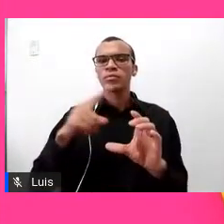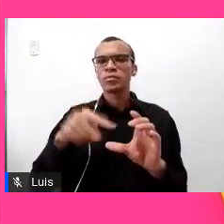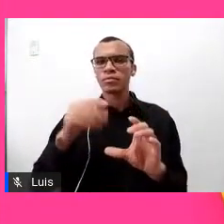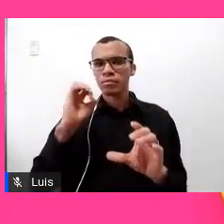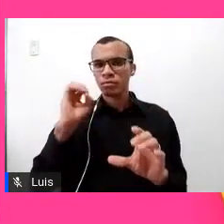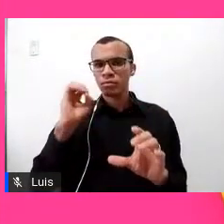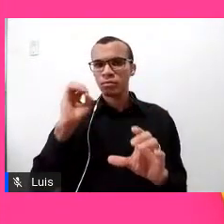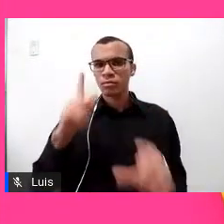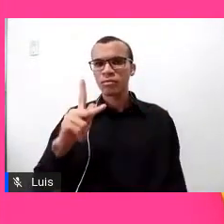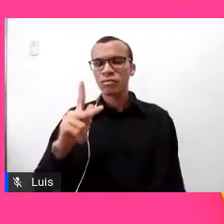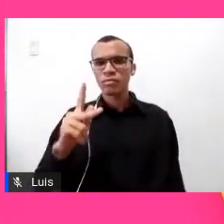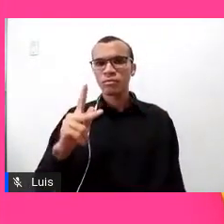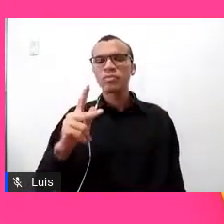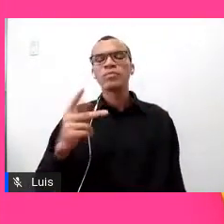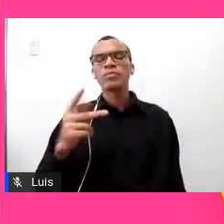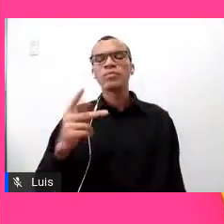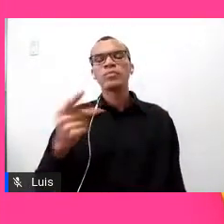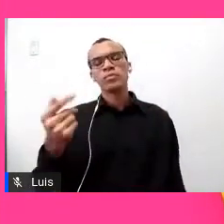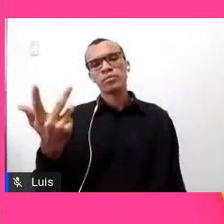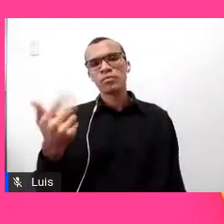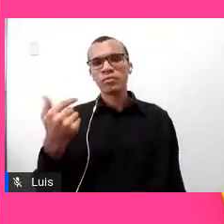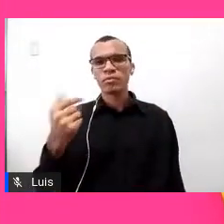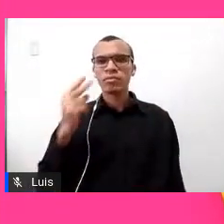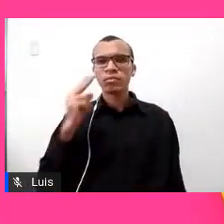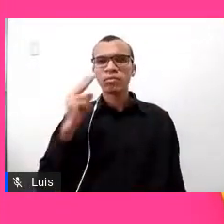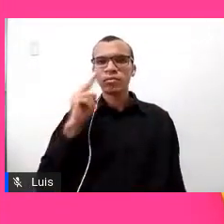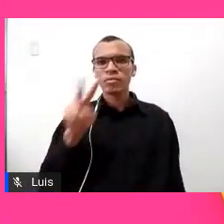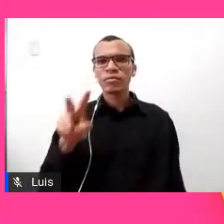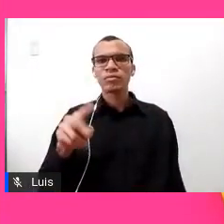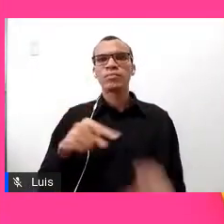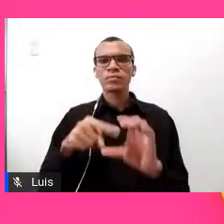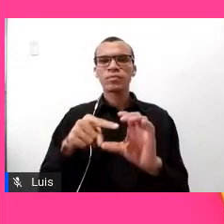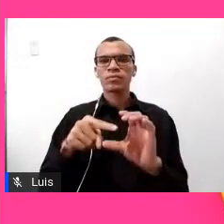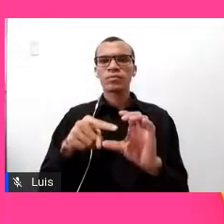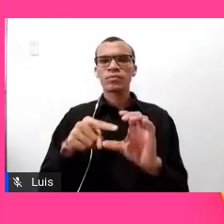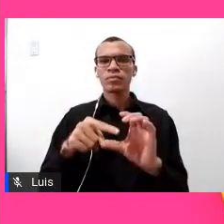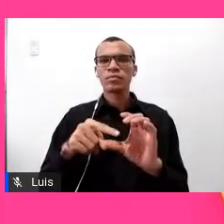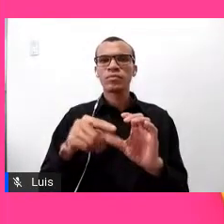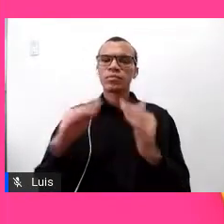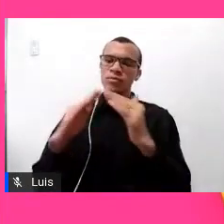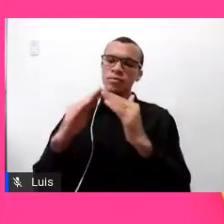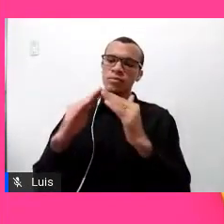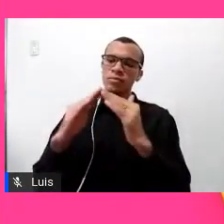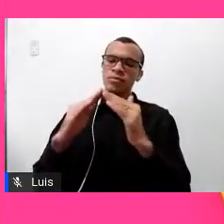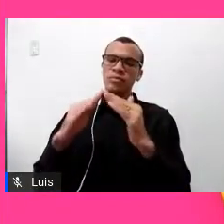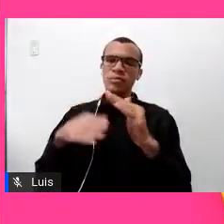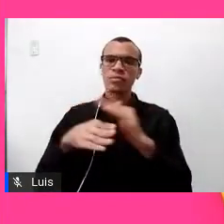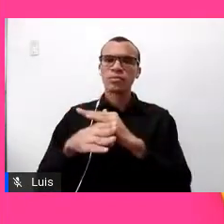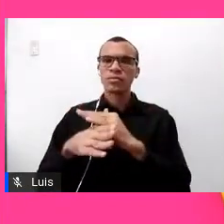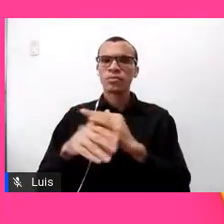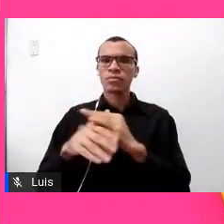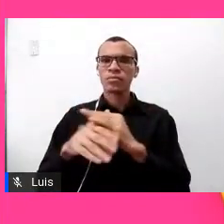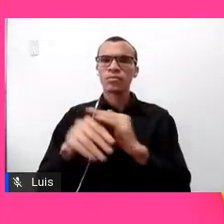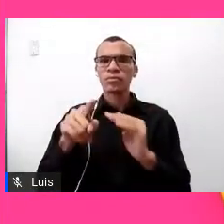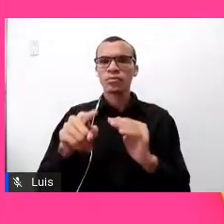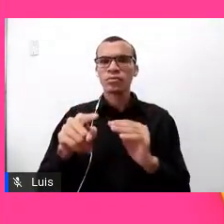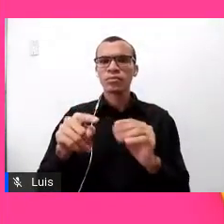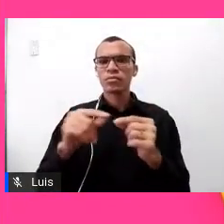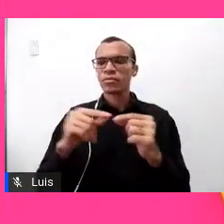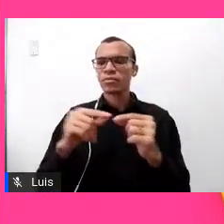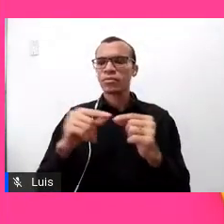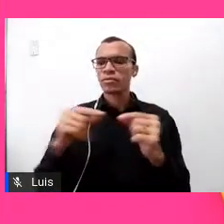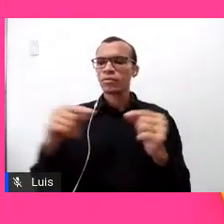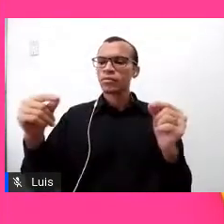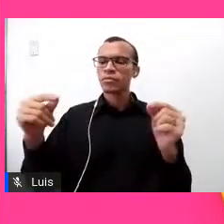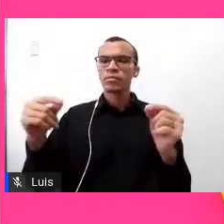vamos supor que essa é a posição que o motor está preso dentro da minha casa. E aqui é onde eu prendi a